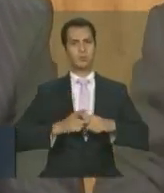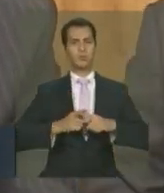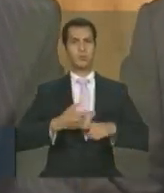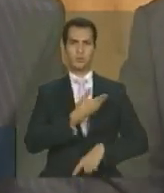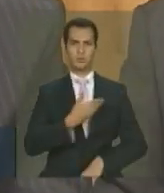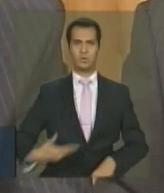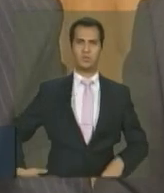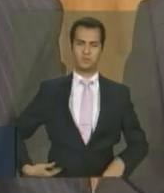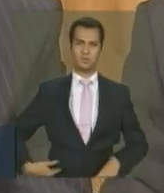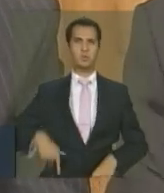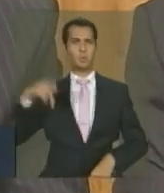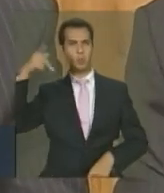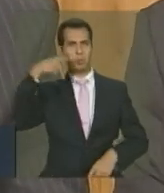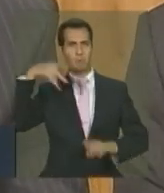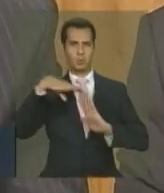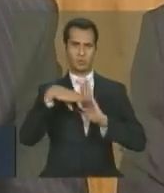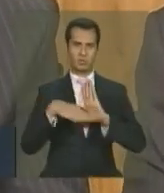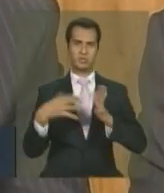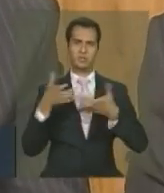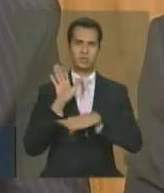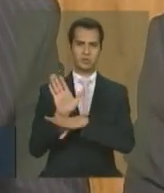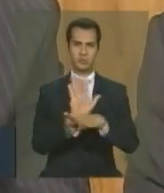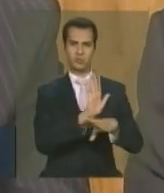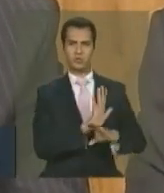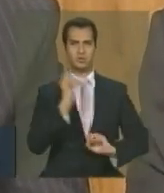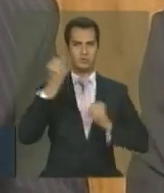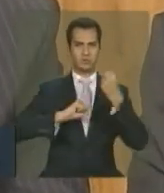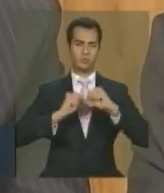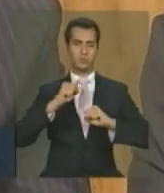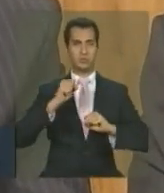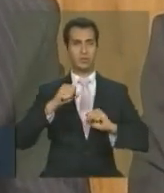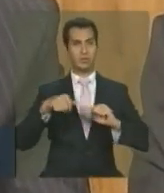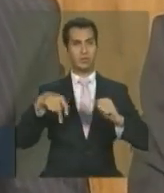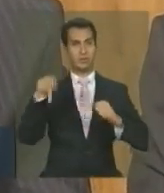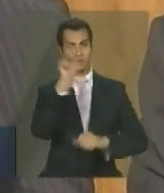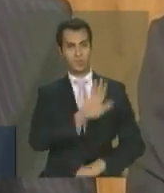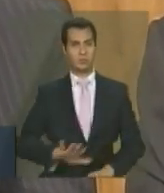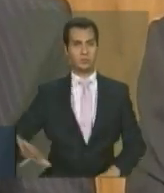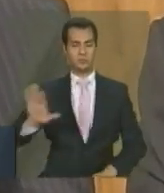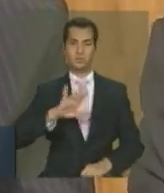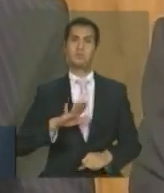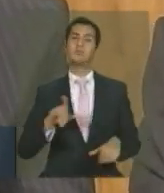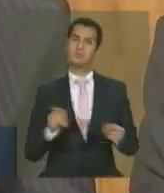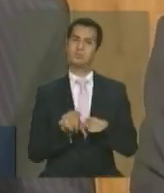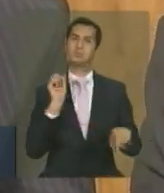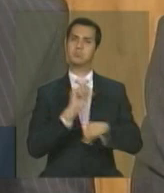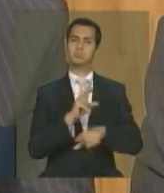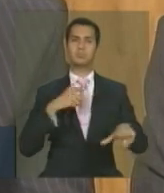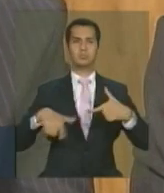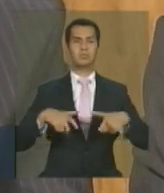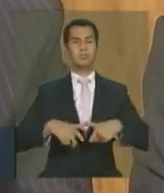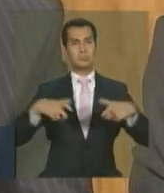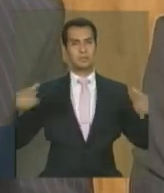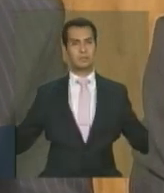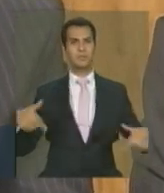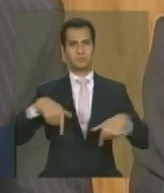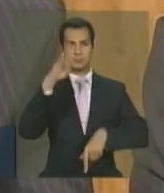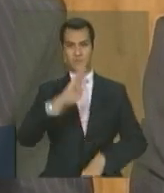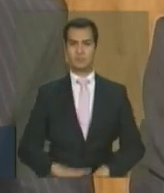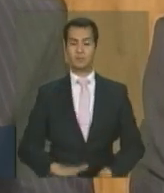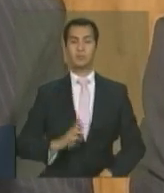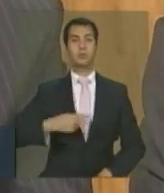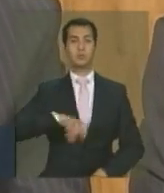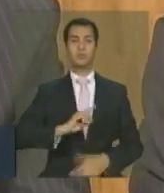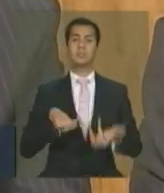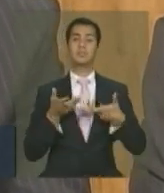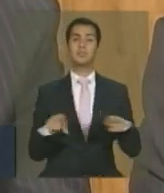de promover a indústria nacional e o emprego no Brasil, além de trazer